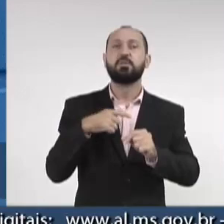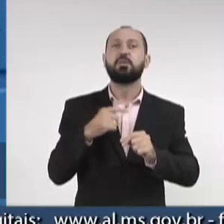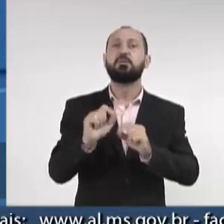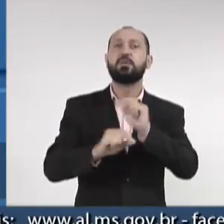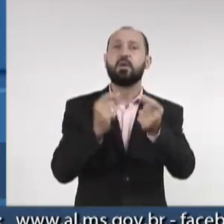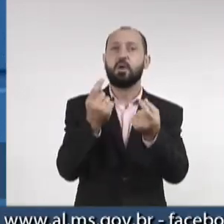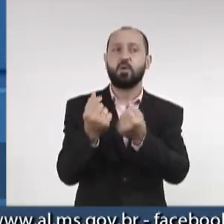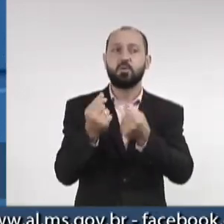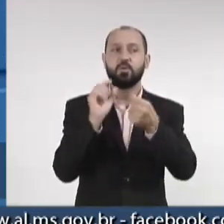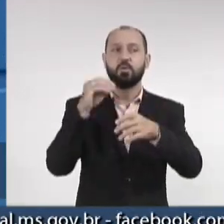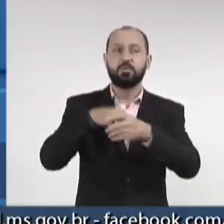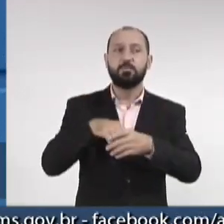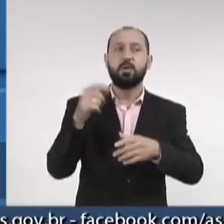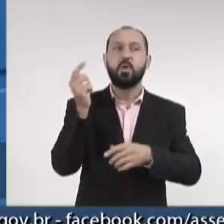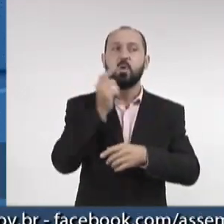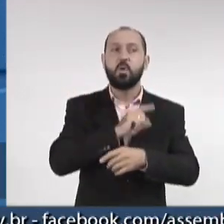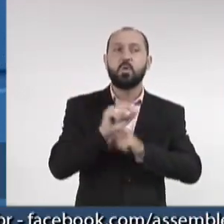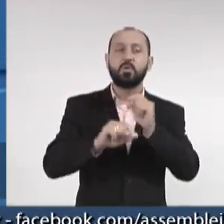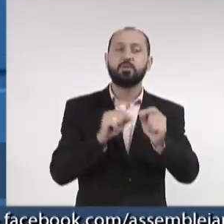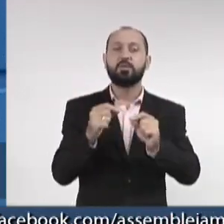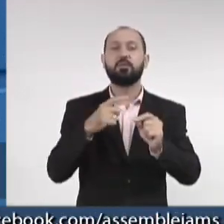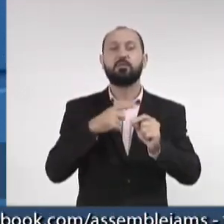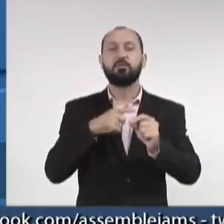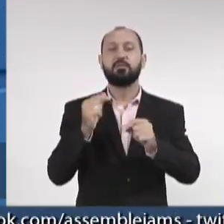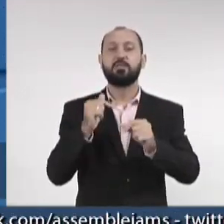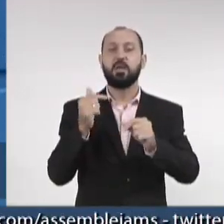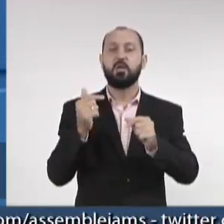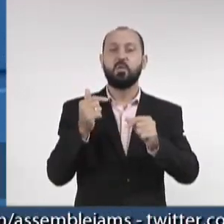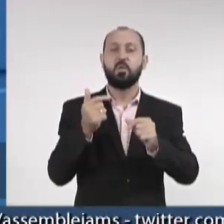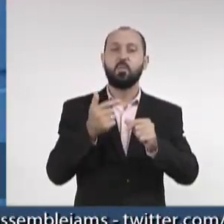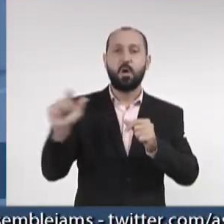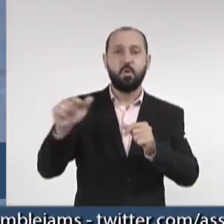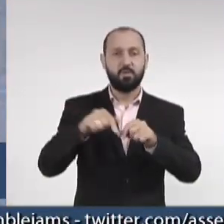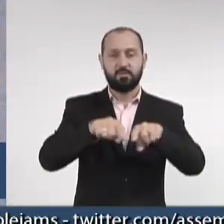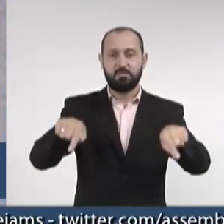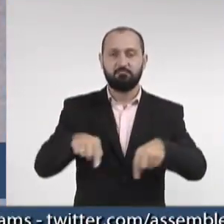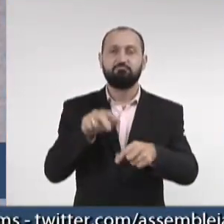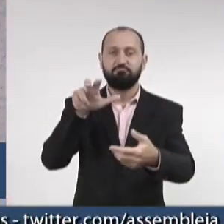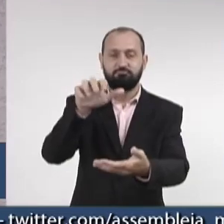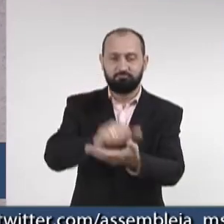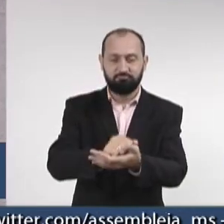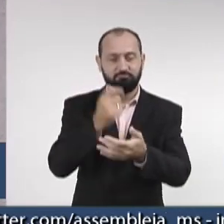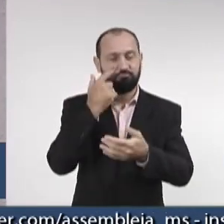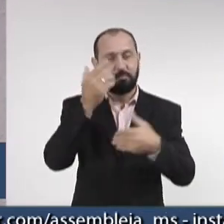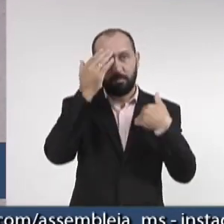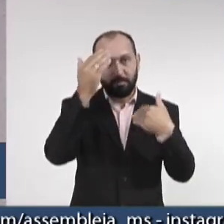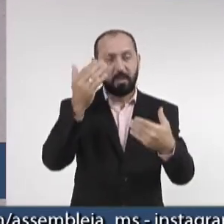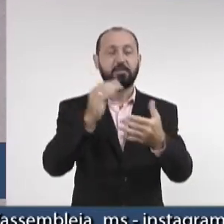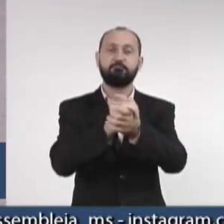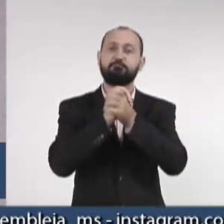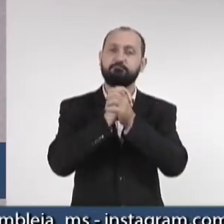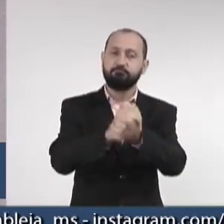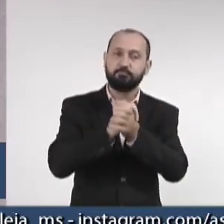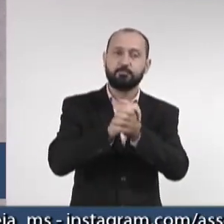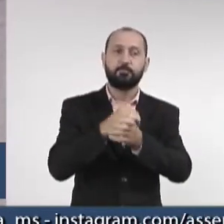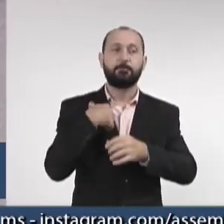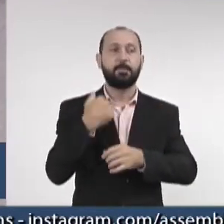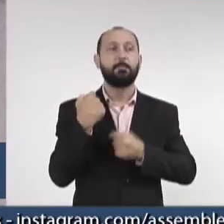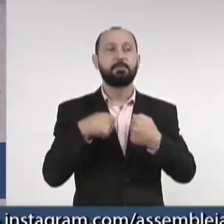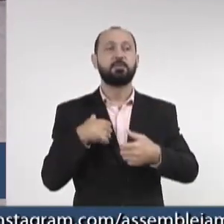por trazer esse tema a esta Casa de Leis, para essa discussão que é ampla, que é difícil